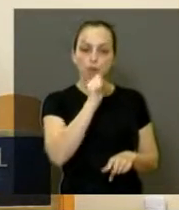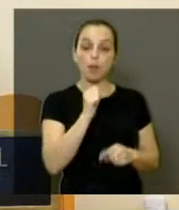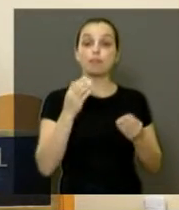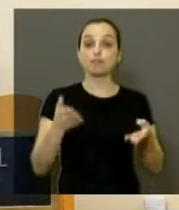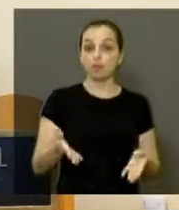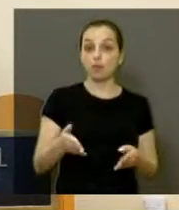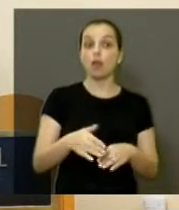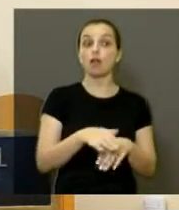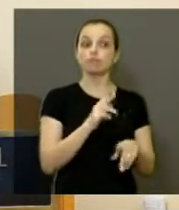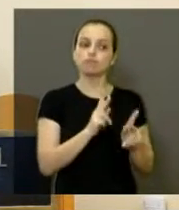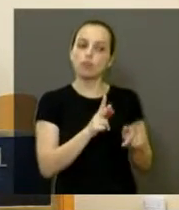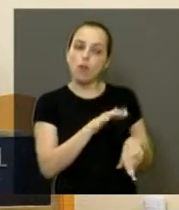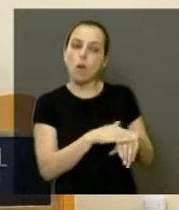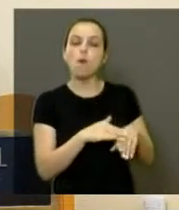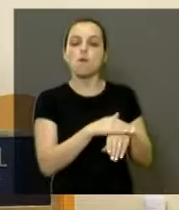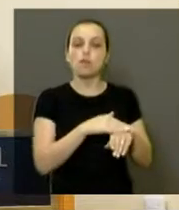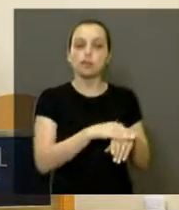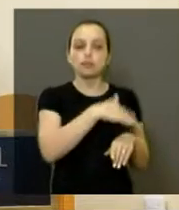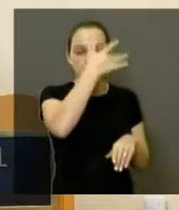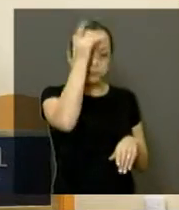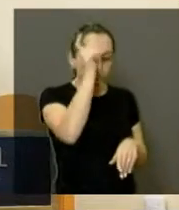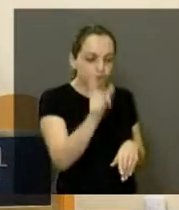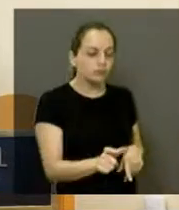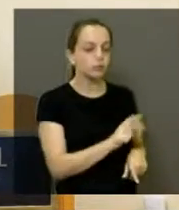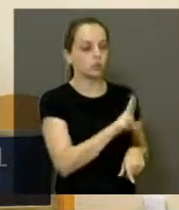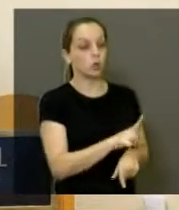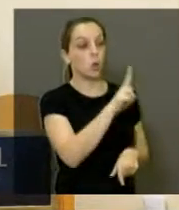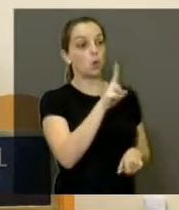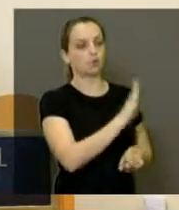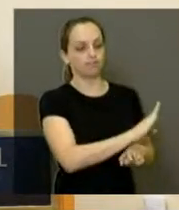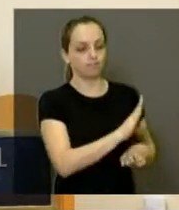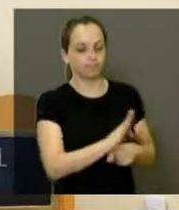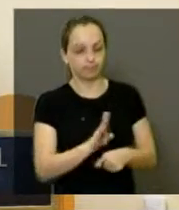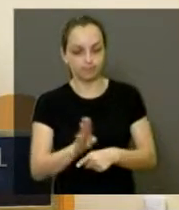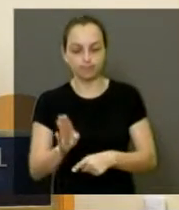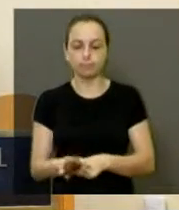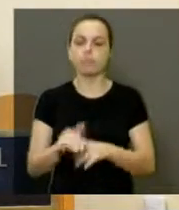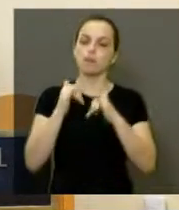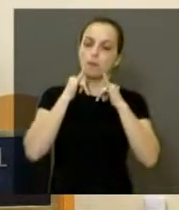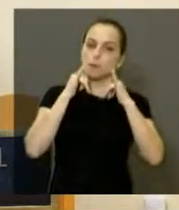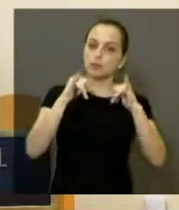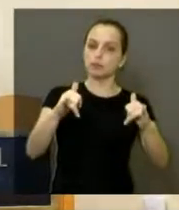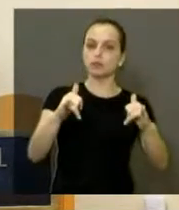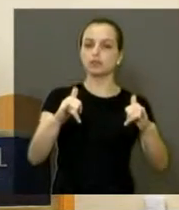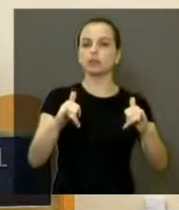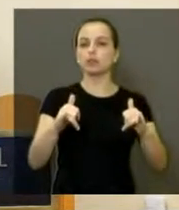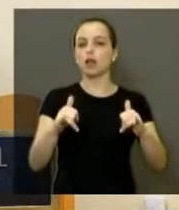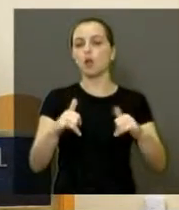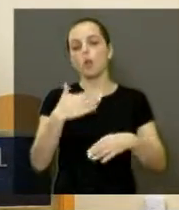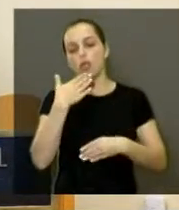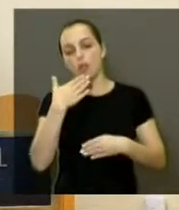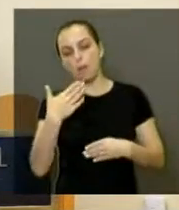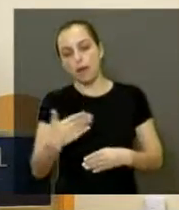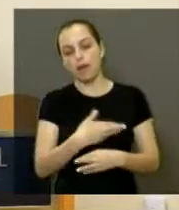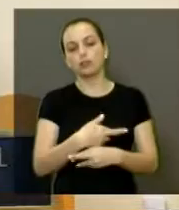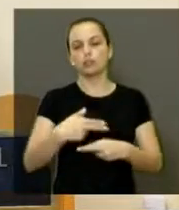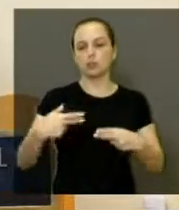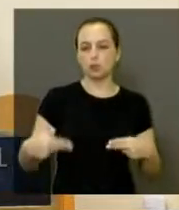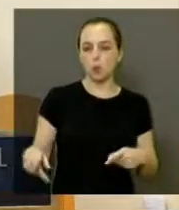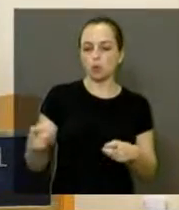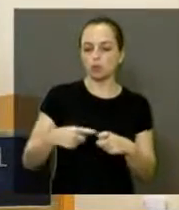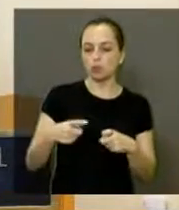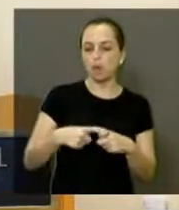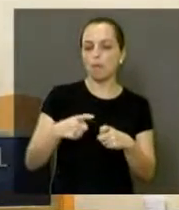pessoas que lá são atendidas. Lá, a pessoa tem informação, quando solicita qualquer coisa, o médico